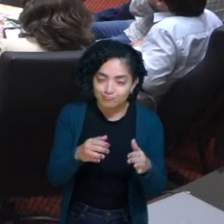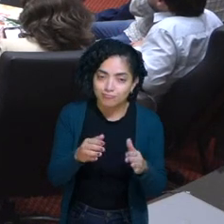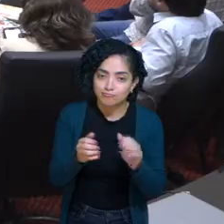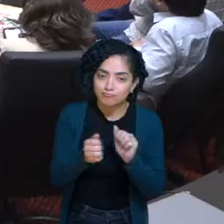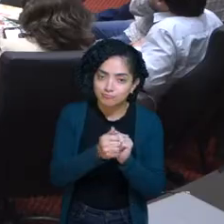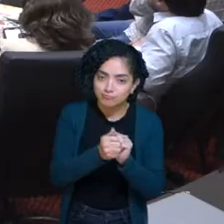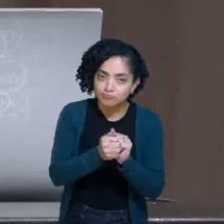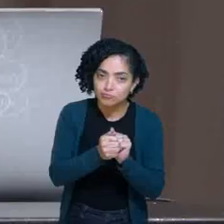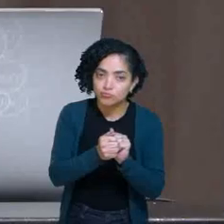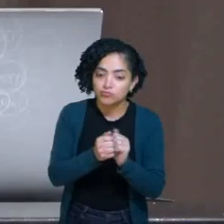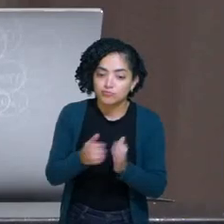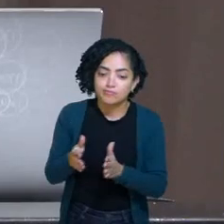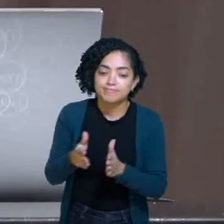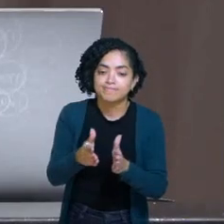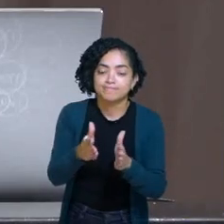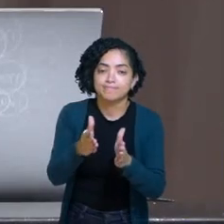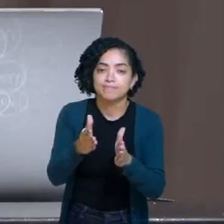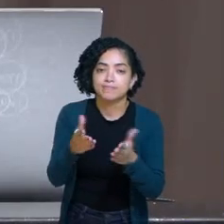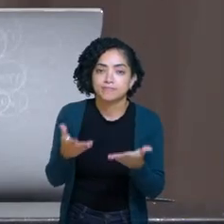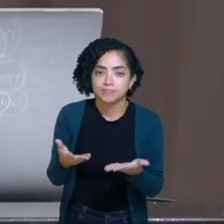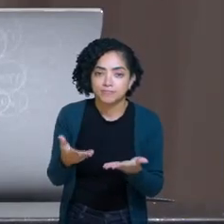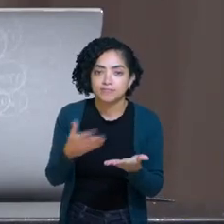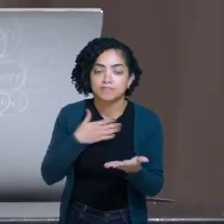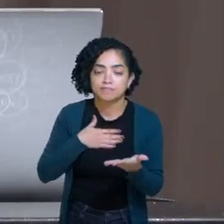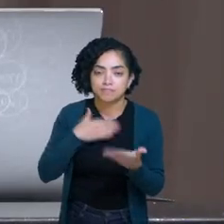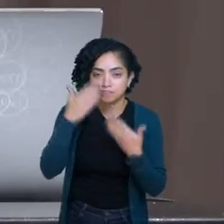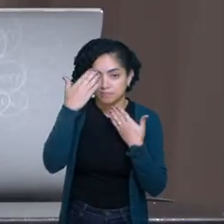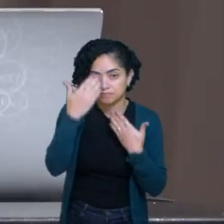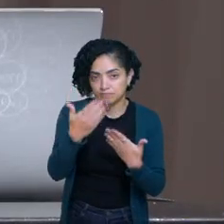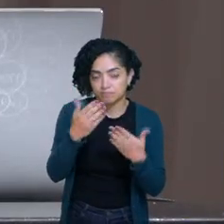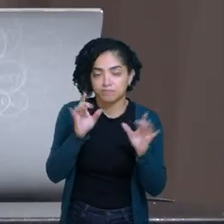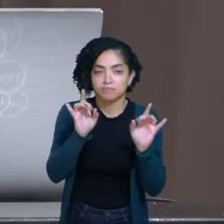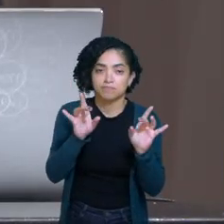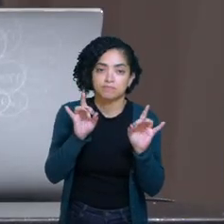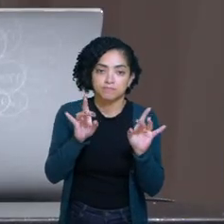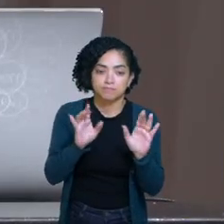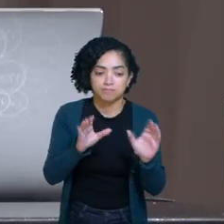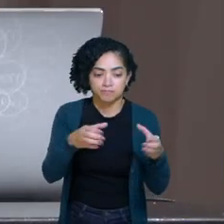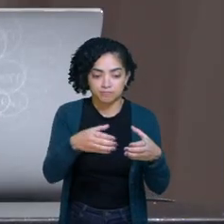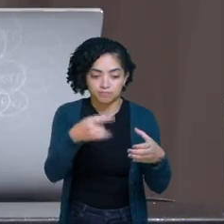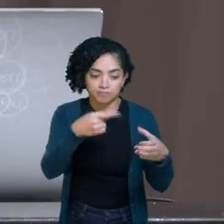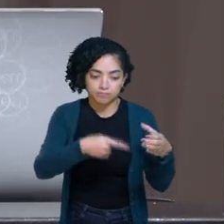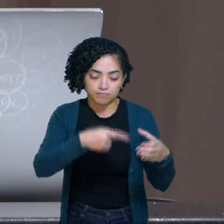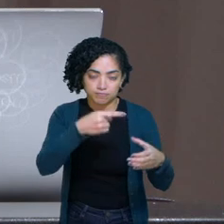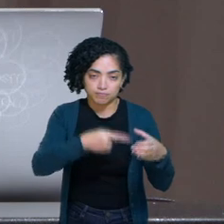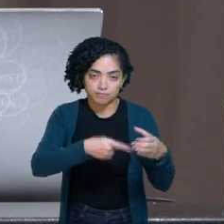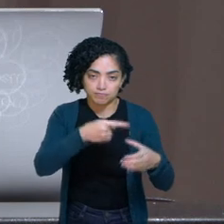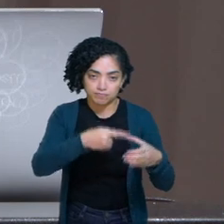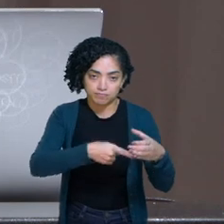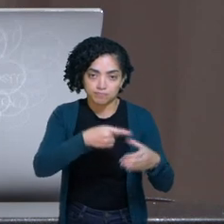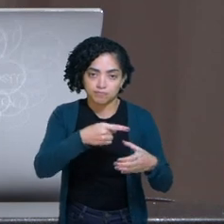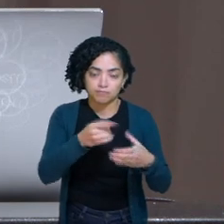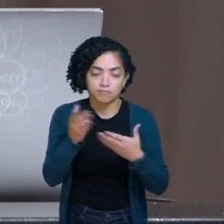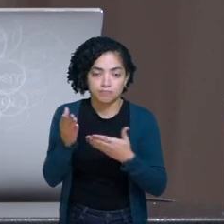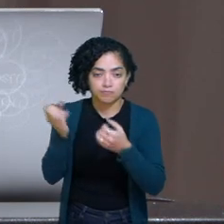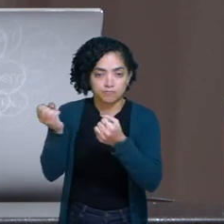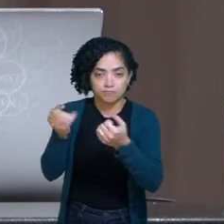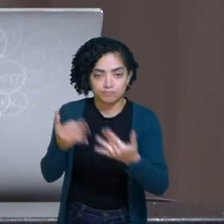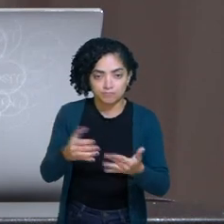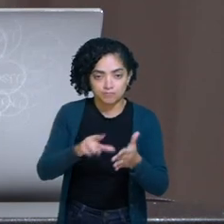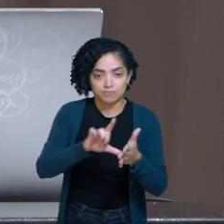jornada e também um agradecimento especial a esta comissão que Como disse Dilon